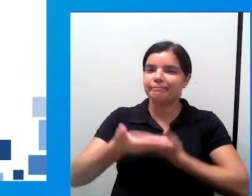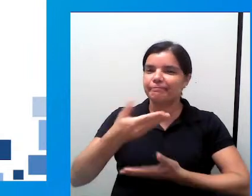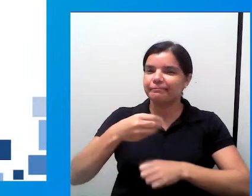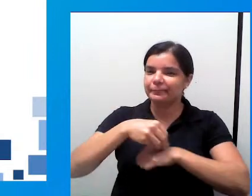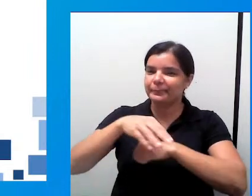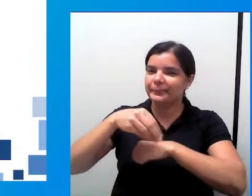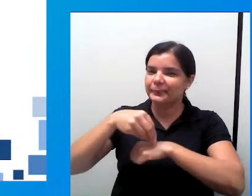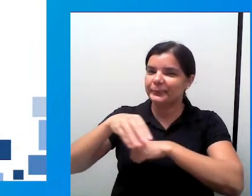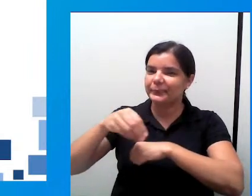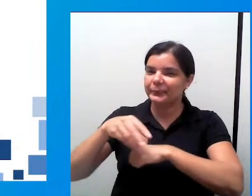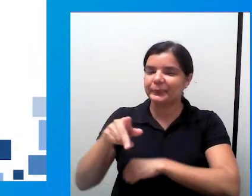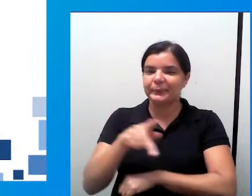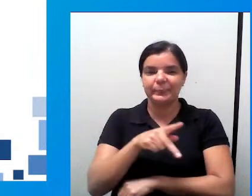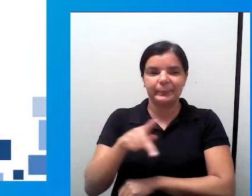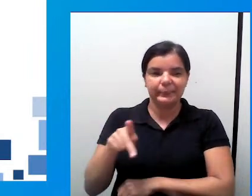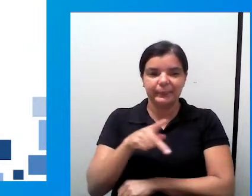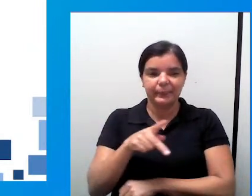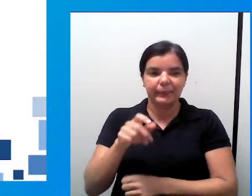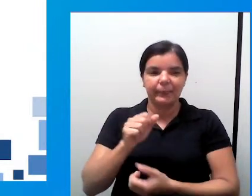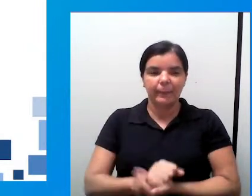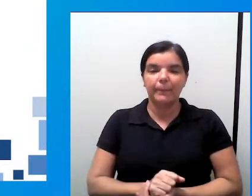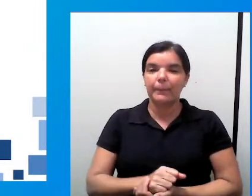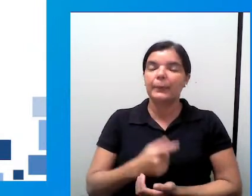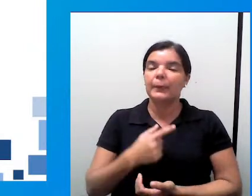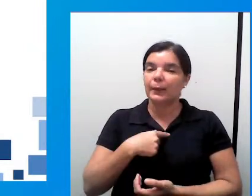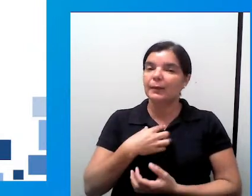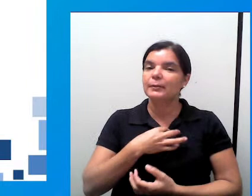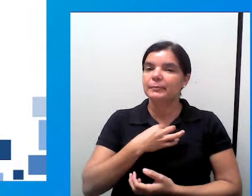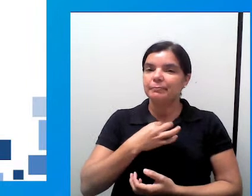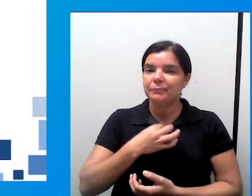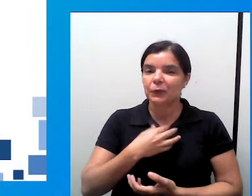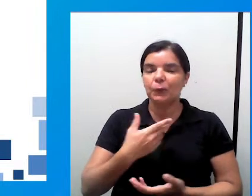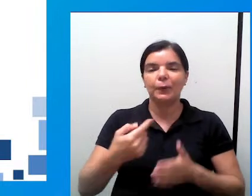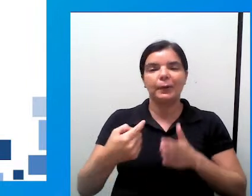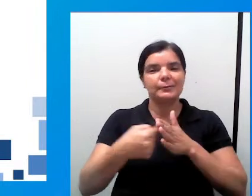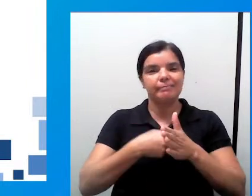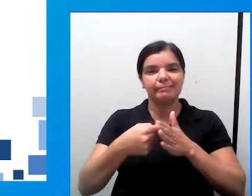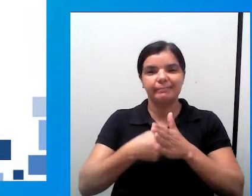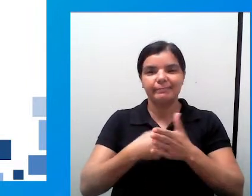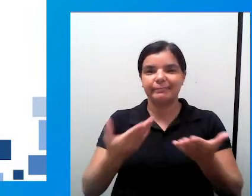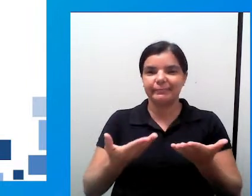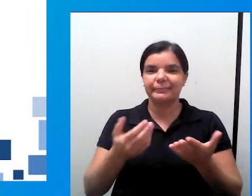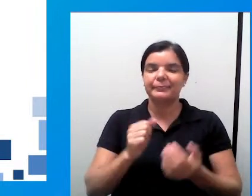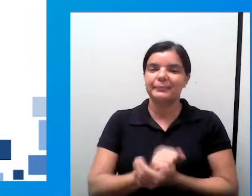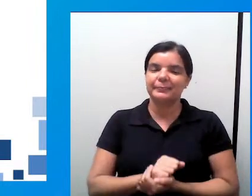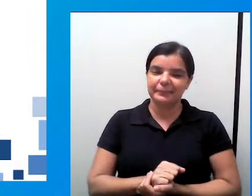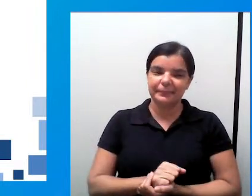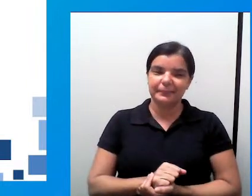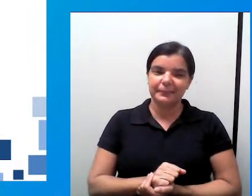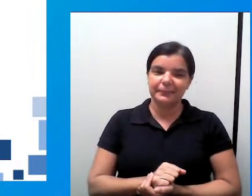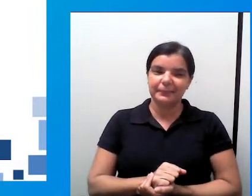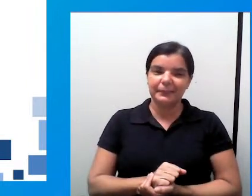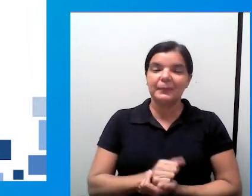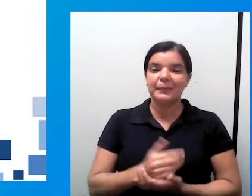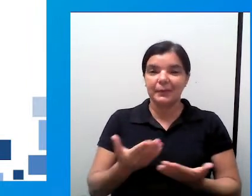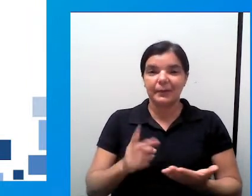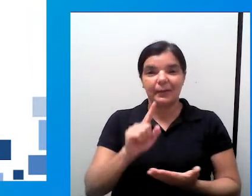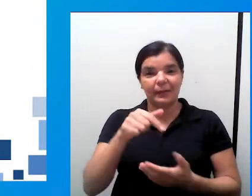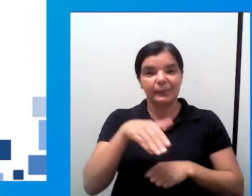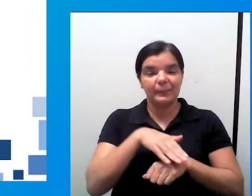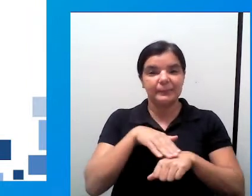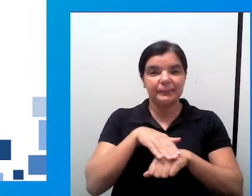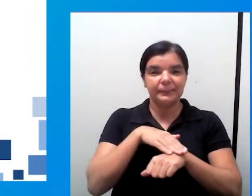com os meus professores, e aí eu também me deixo à disposição para qualquer tipo de pergunta, e vou ficar até o final do evento aí para quem quiser depois